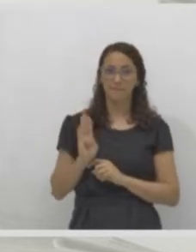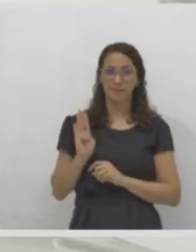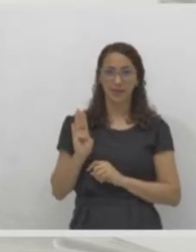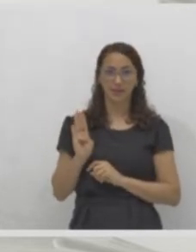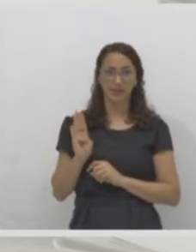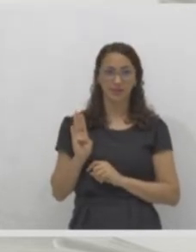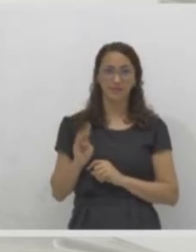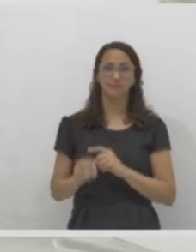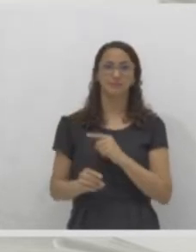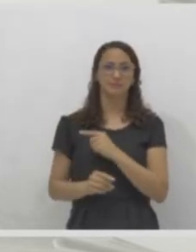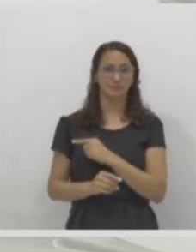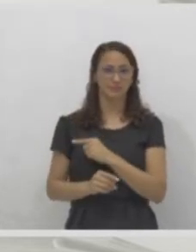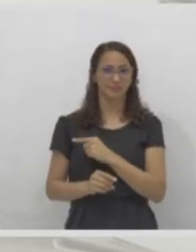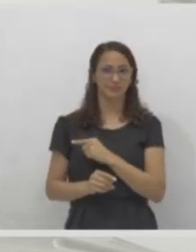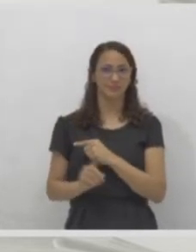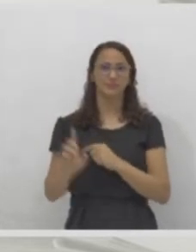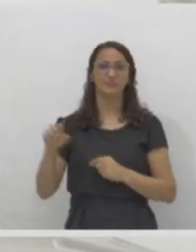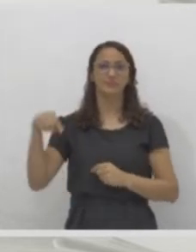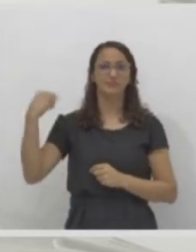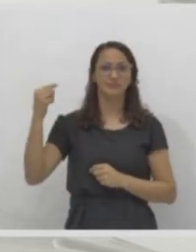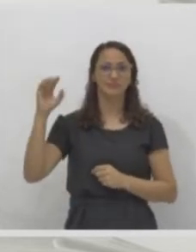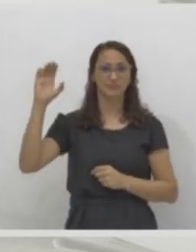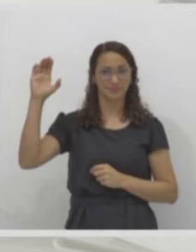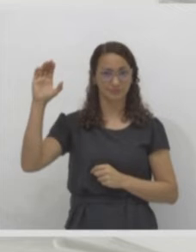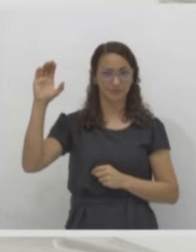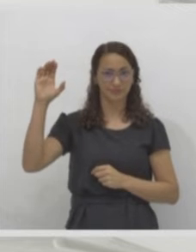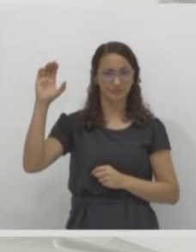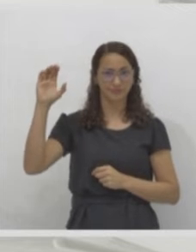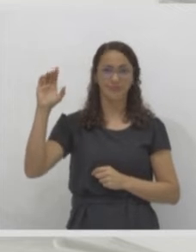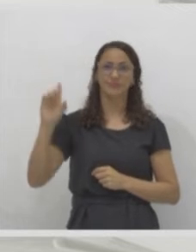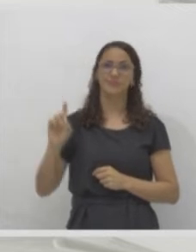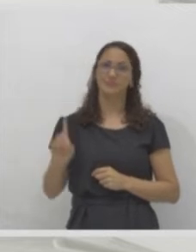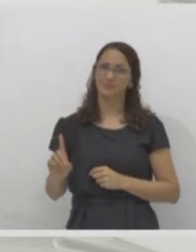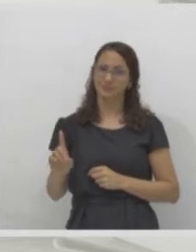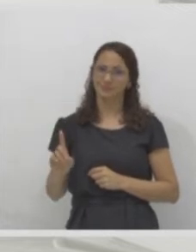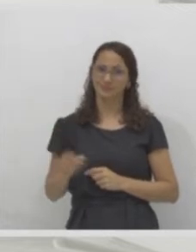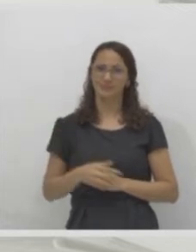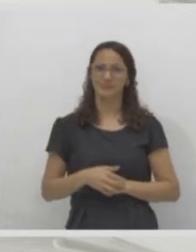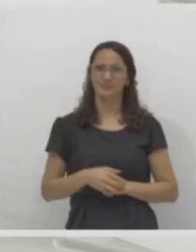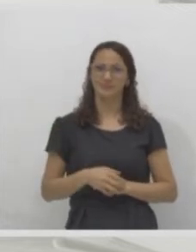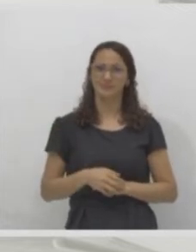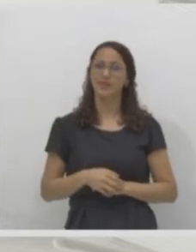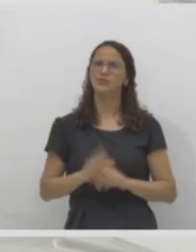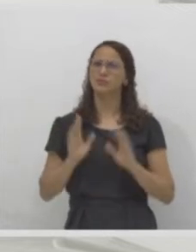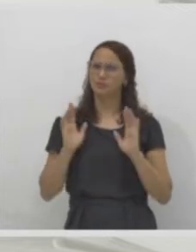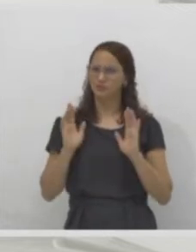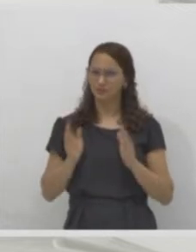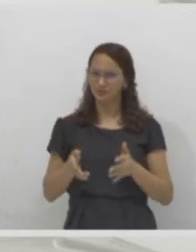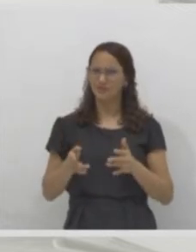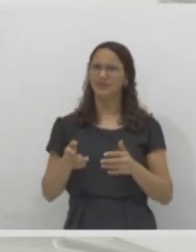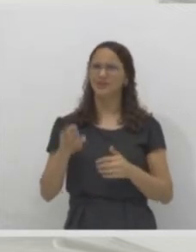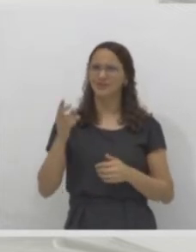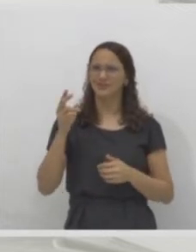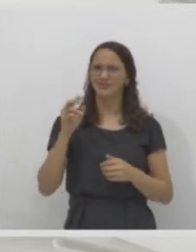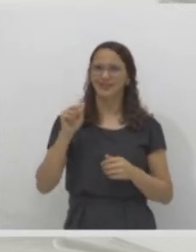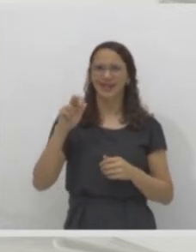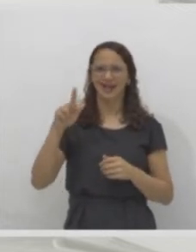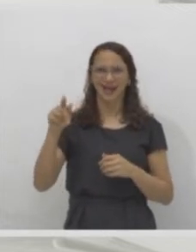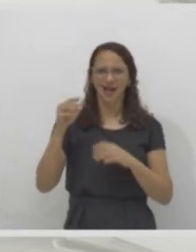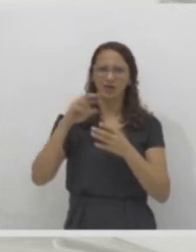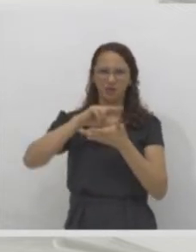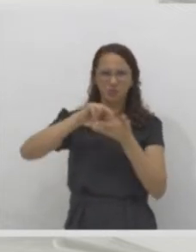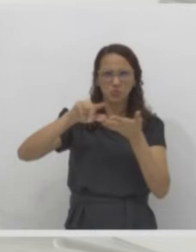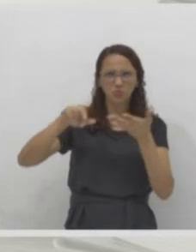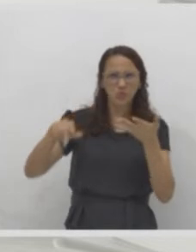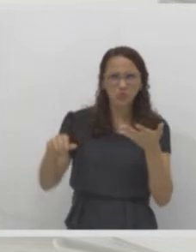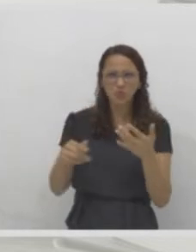Depois a imagem C. E a imagem D. Nós falamos dessas imagens naquela aula sobre os instrumentos de